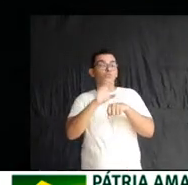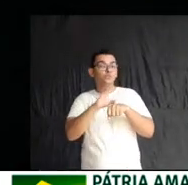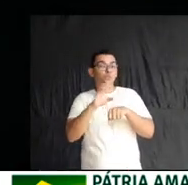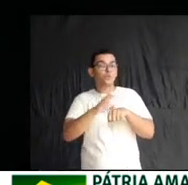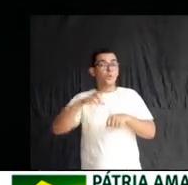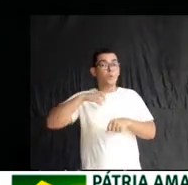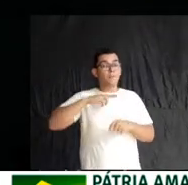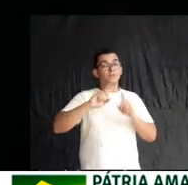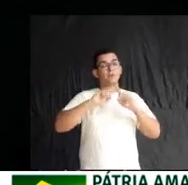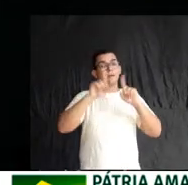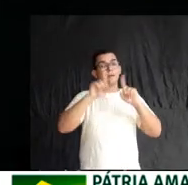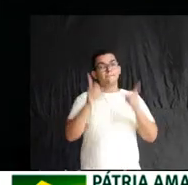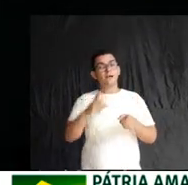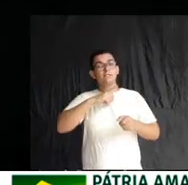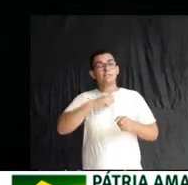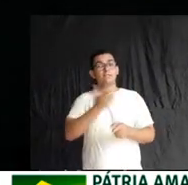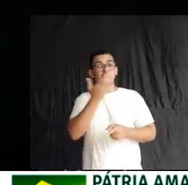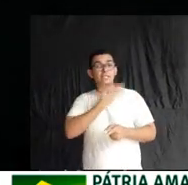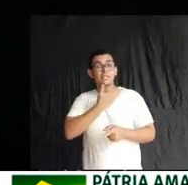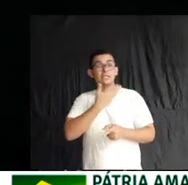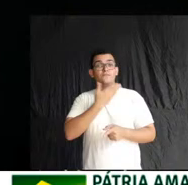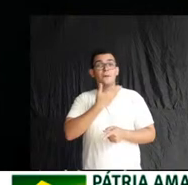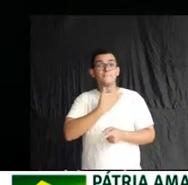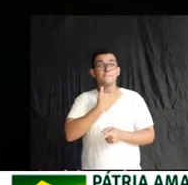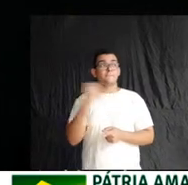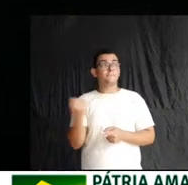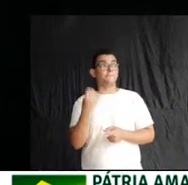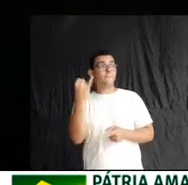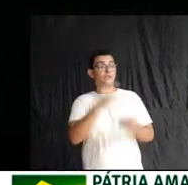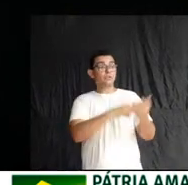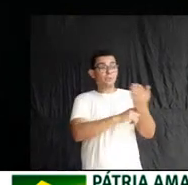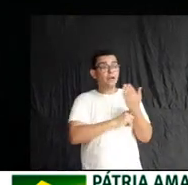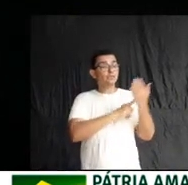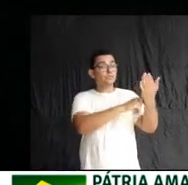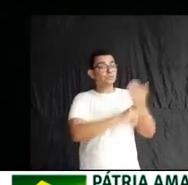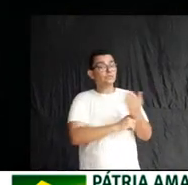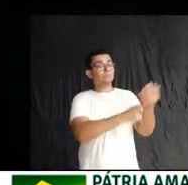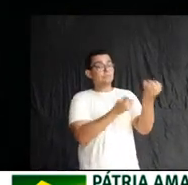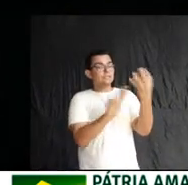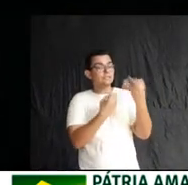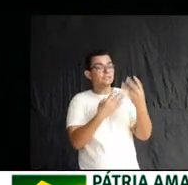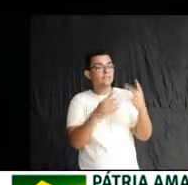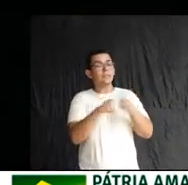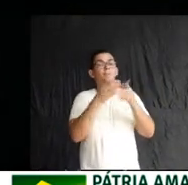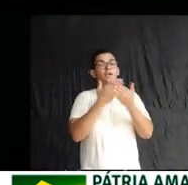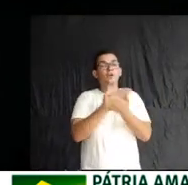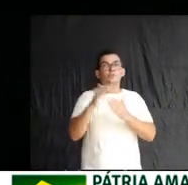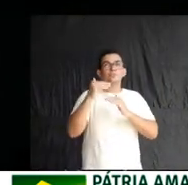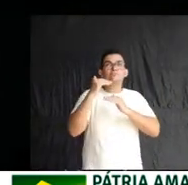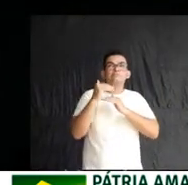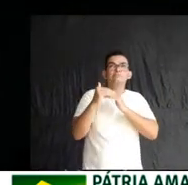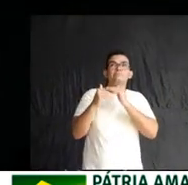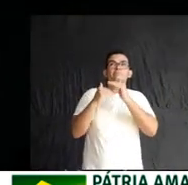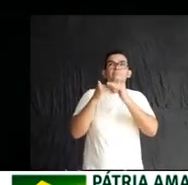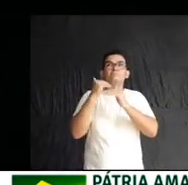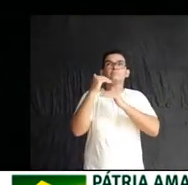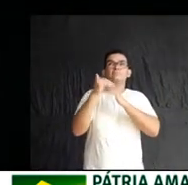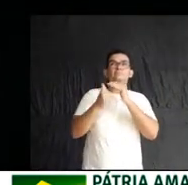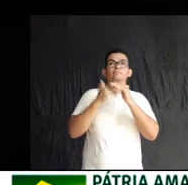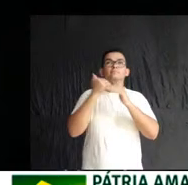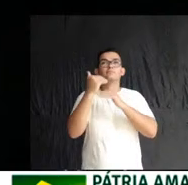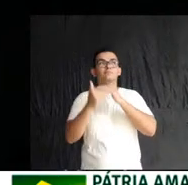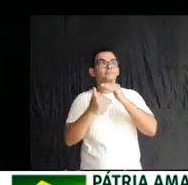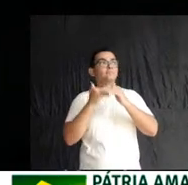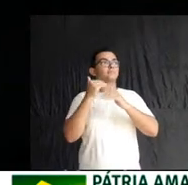mas graças a grandes amigos da música que tá aí sempre ajudando a gente a se empenhar, mas a gente está sempre crescendo junto, né? Não fazendo uma aula particular, mas